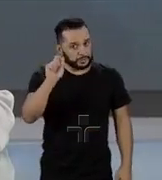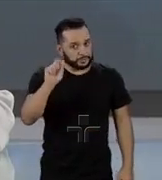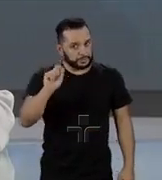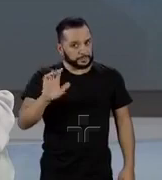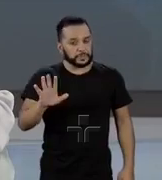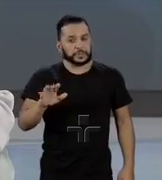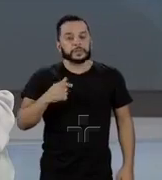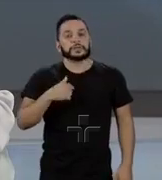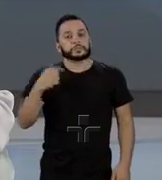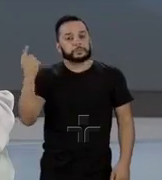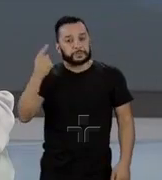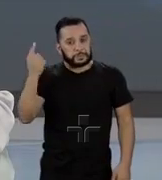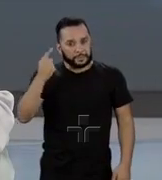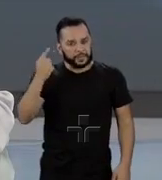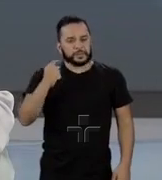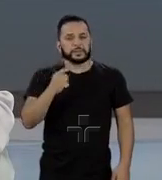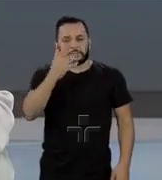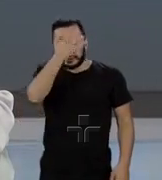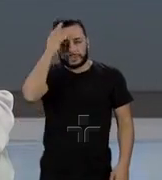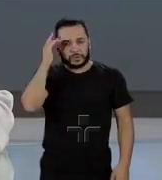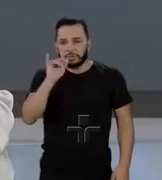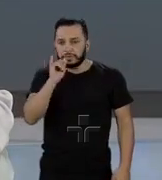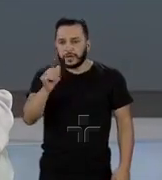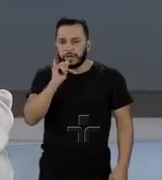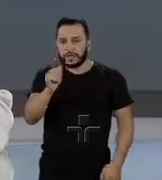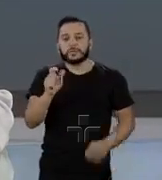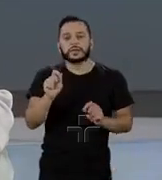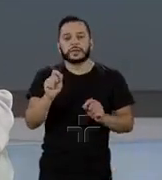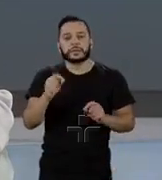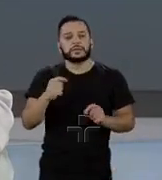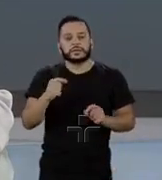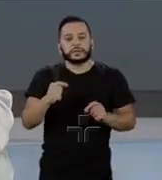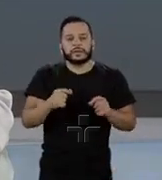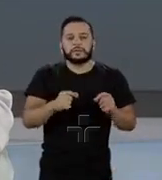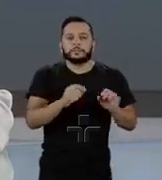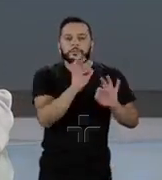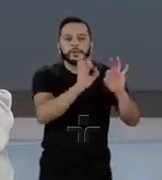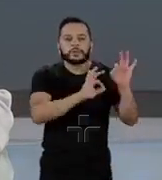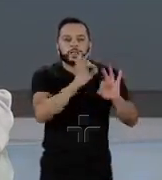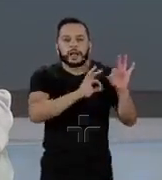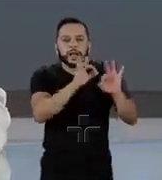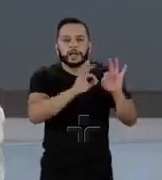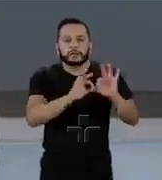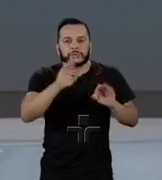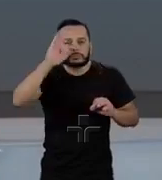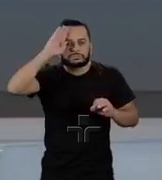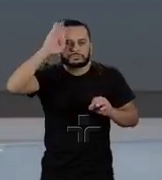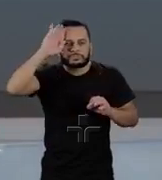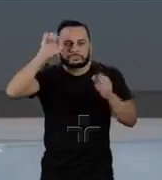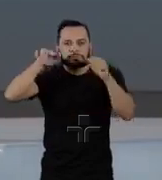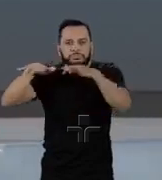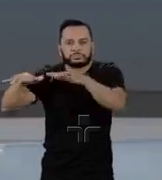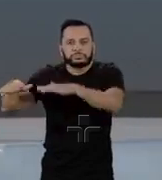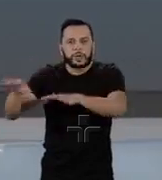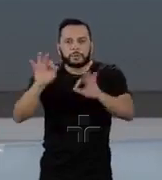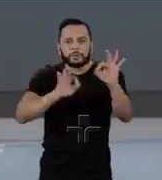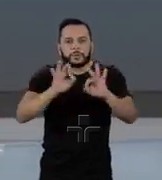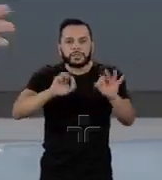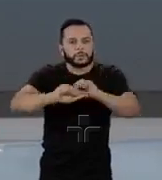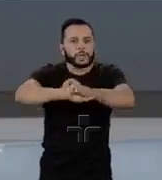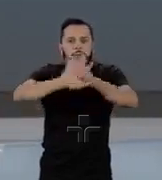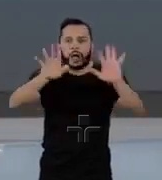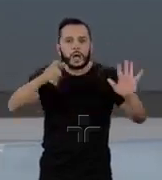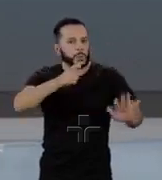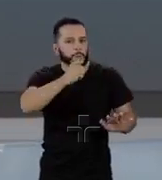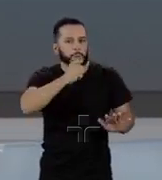o Adorno, fala que não foi detalhado, não está claro o projeto. Não tem planejamento. Né, não tem planejamento, claro, pelo menos a gente não sabe.